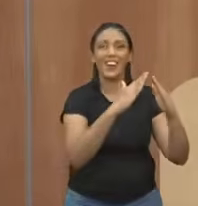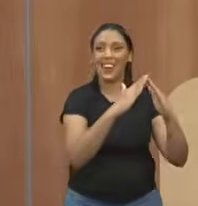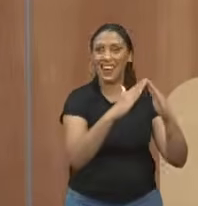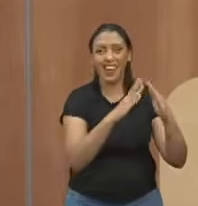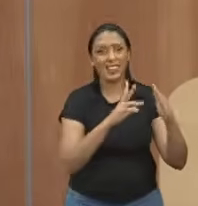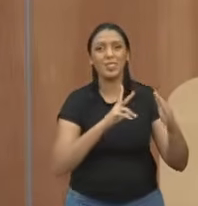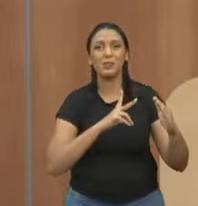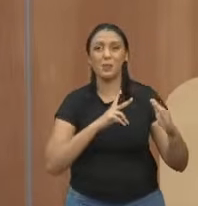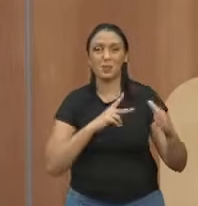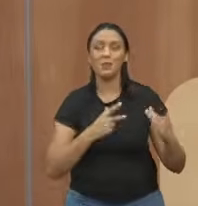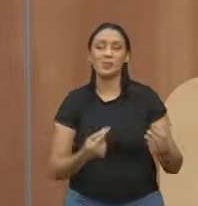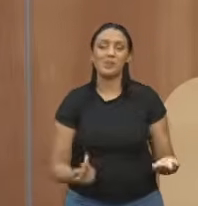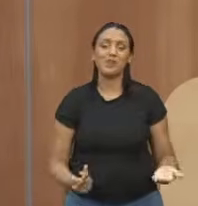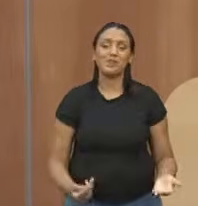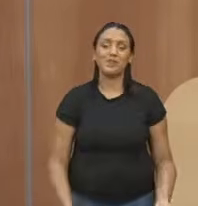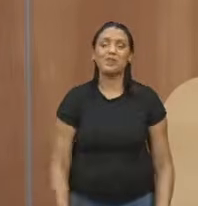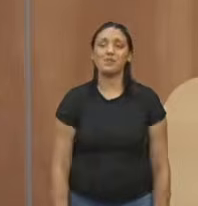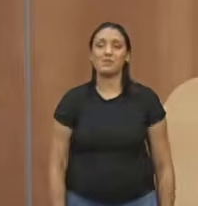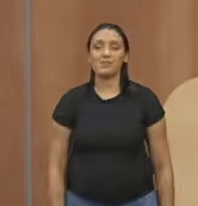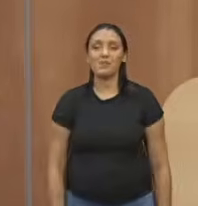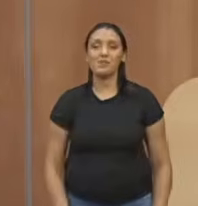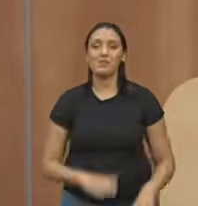uma data